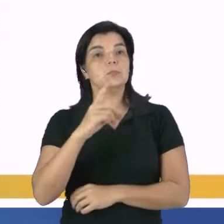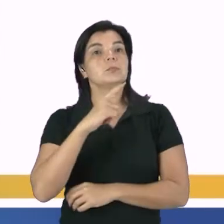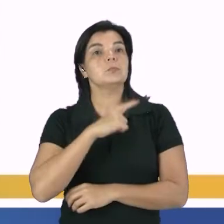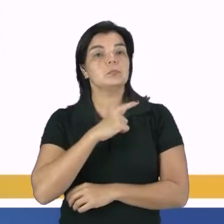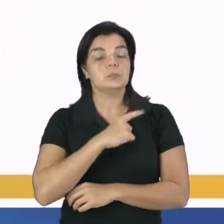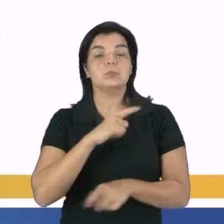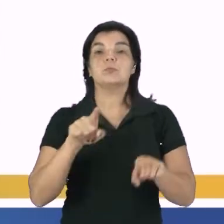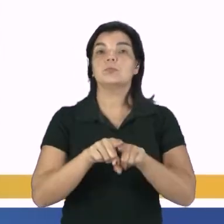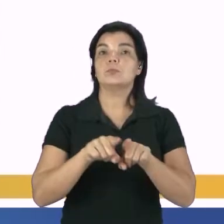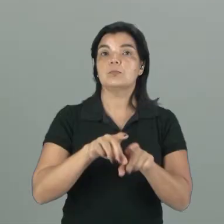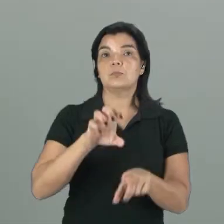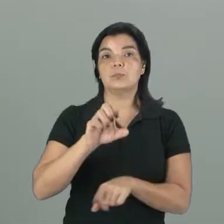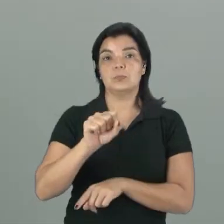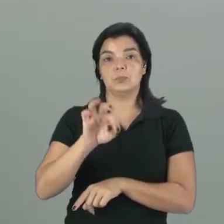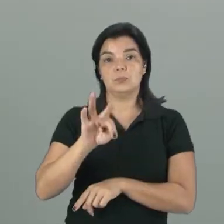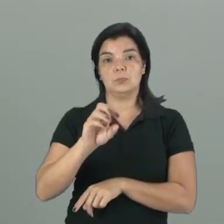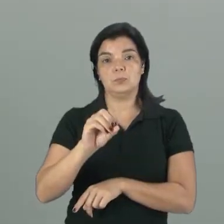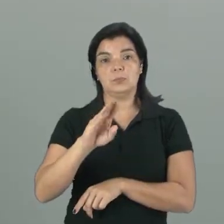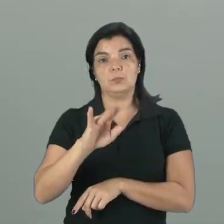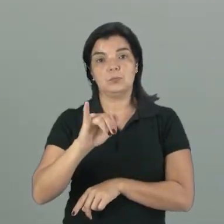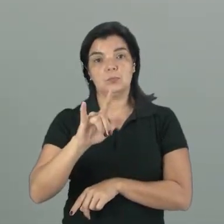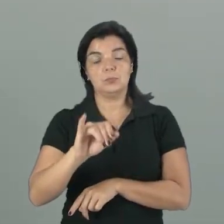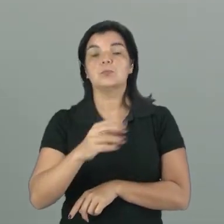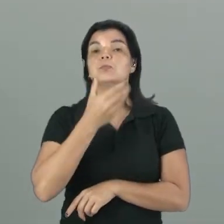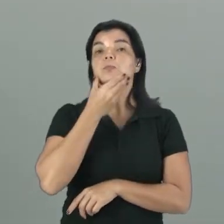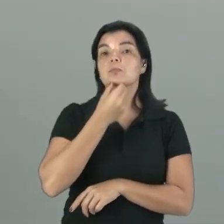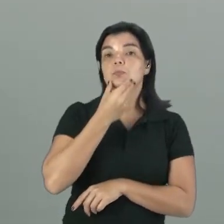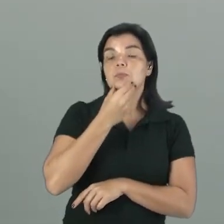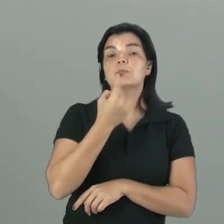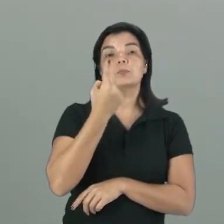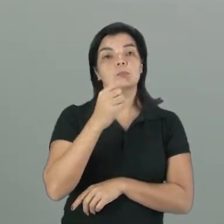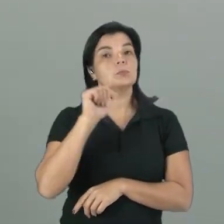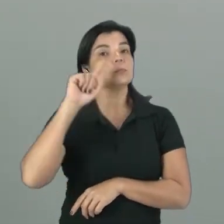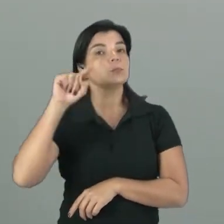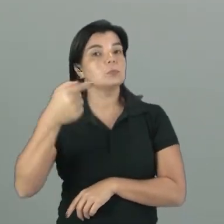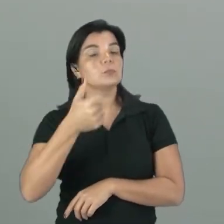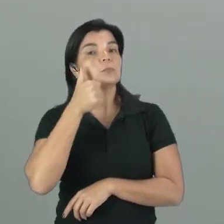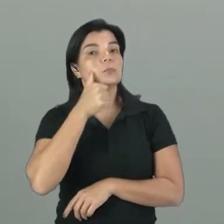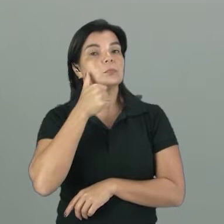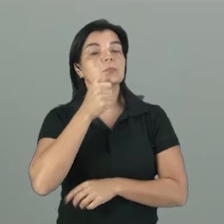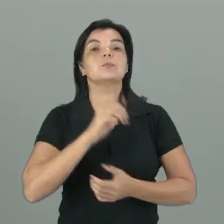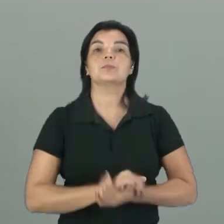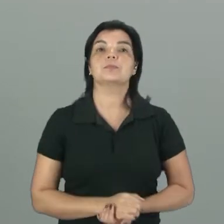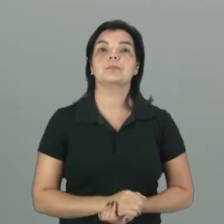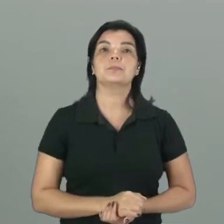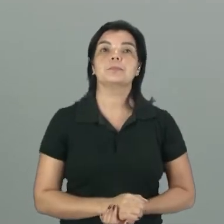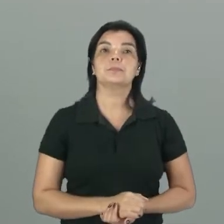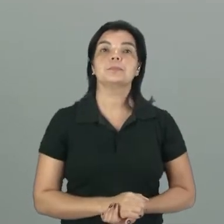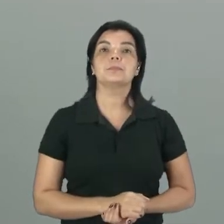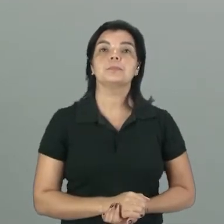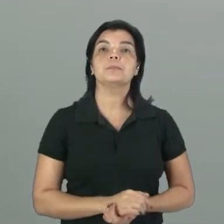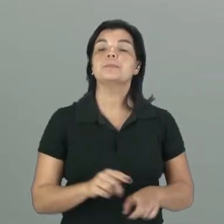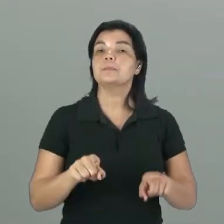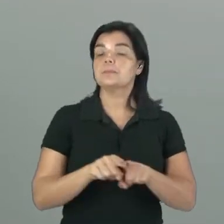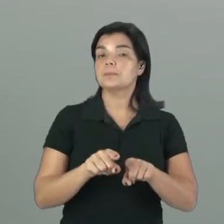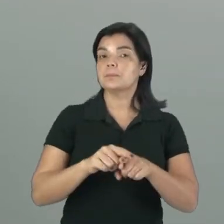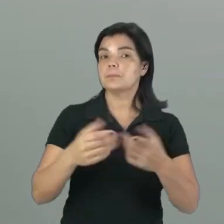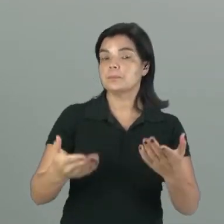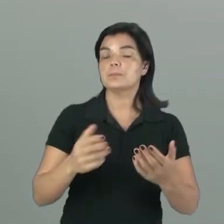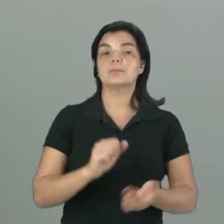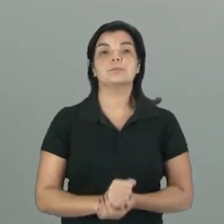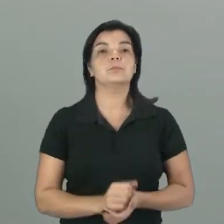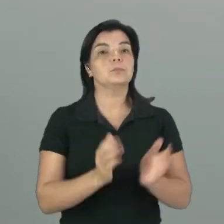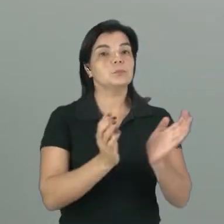de estróbilo. Uma vai ter o feminino e outra vai ter o masculino. O que mais que vale a gente trazer aí em relação a